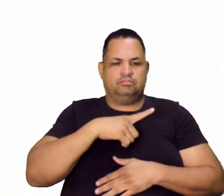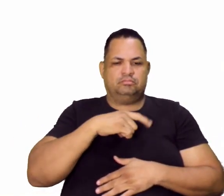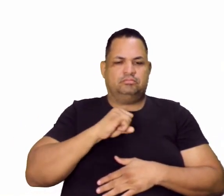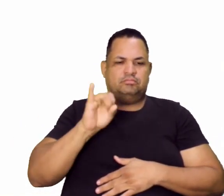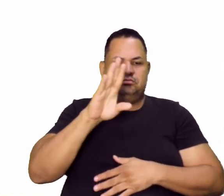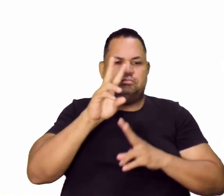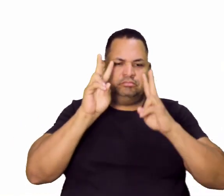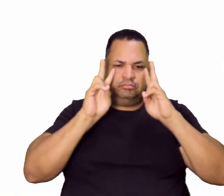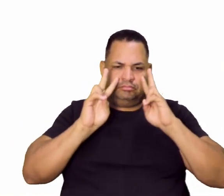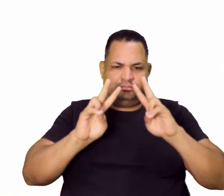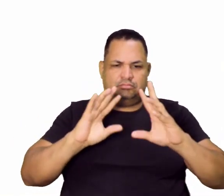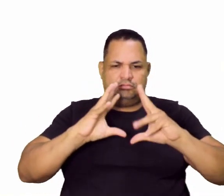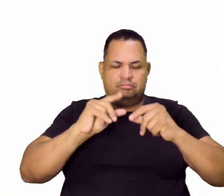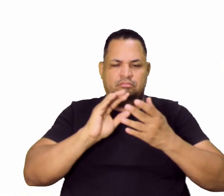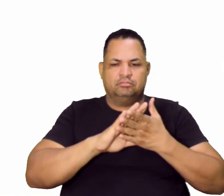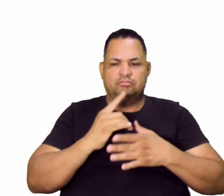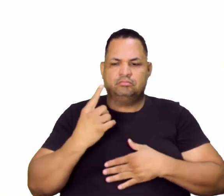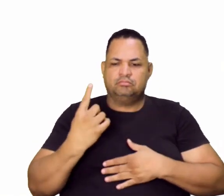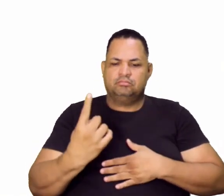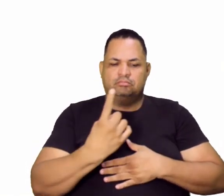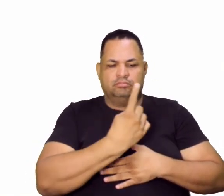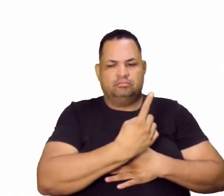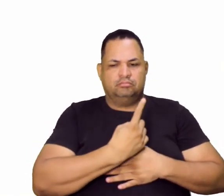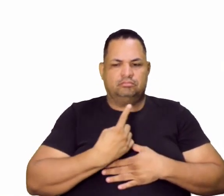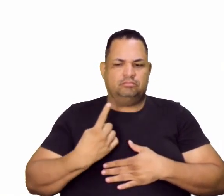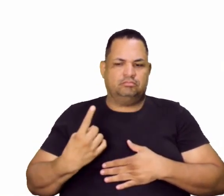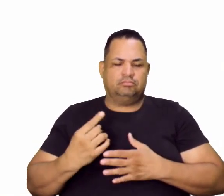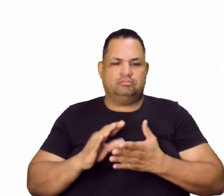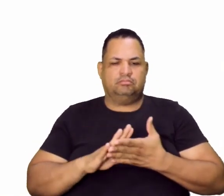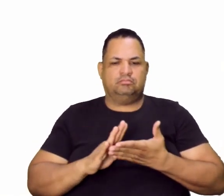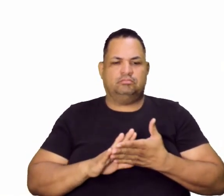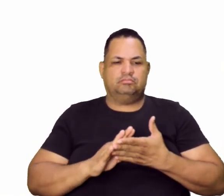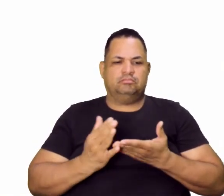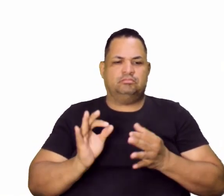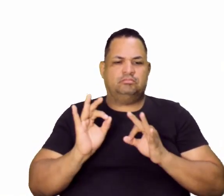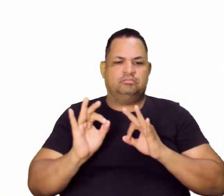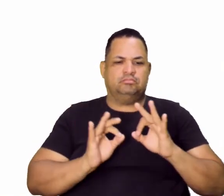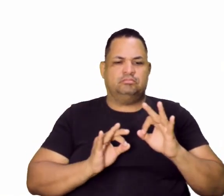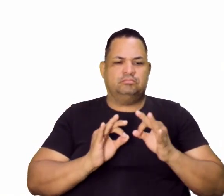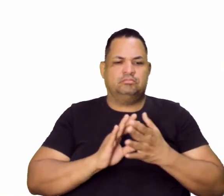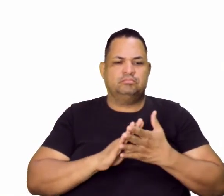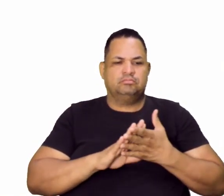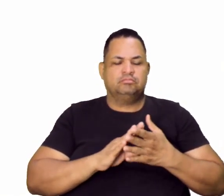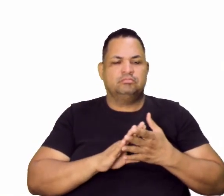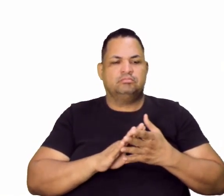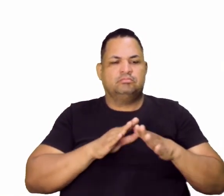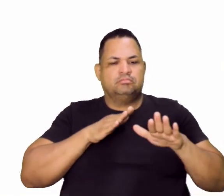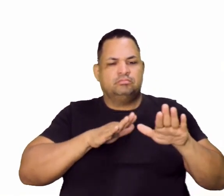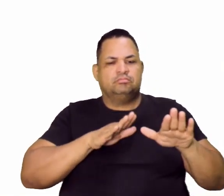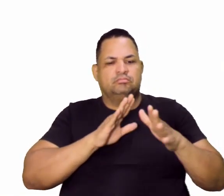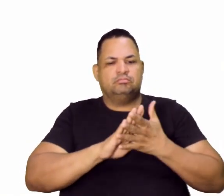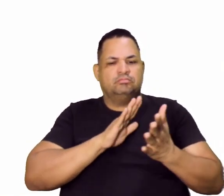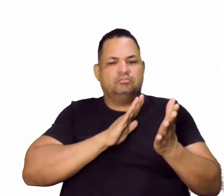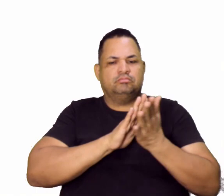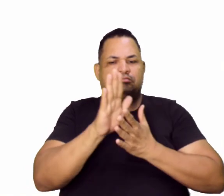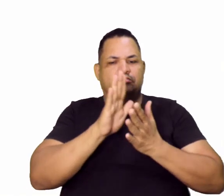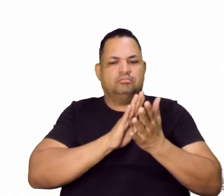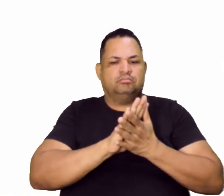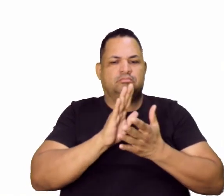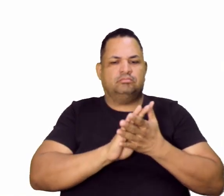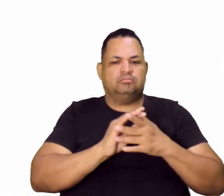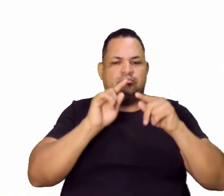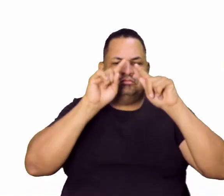imagens visuais de todos os lados. Das indicações de trânsito às propagandas,